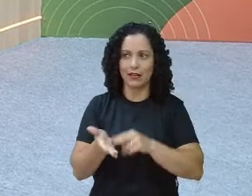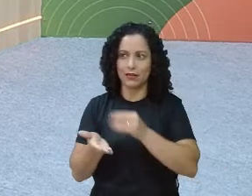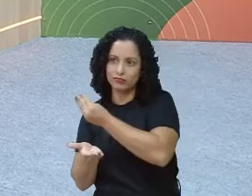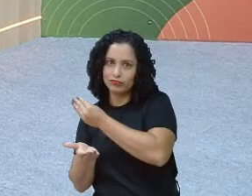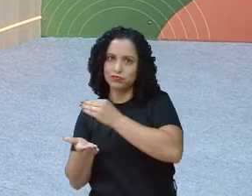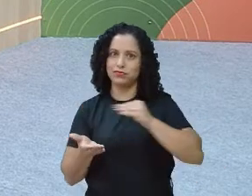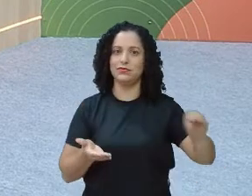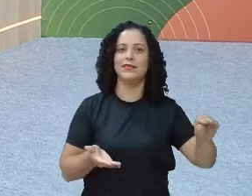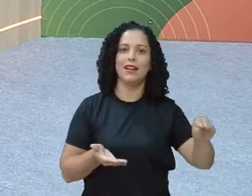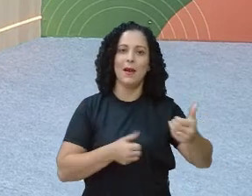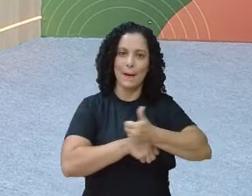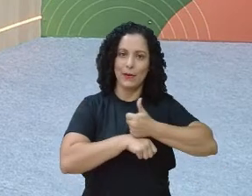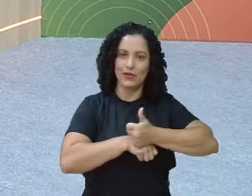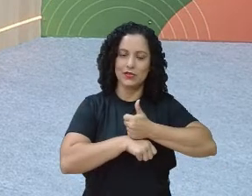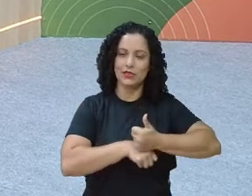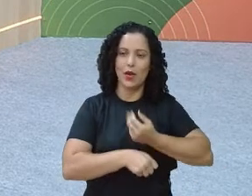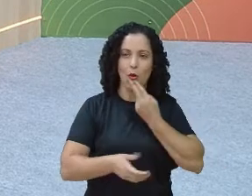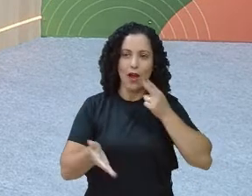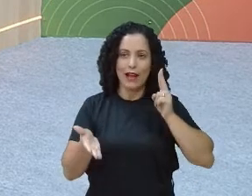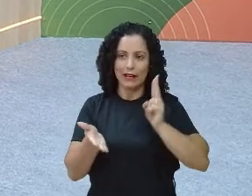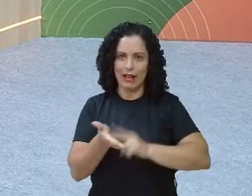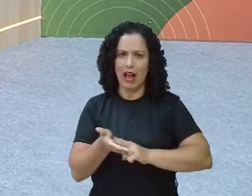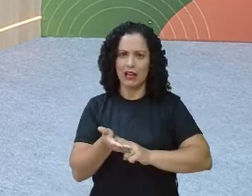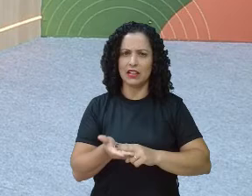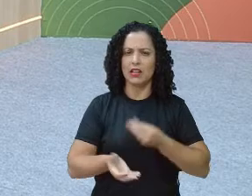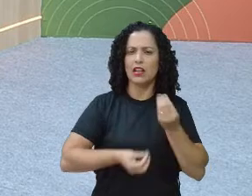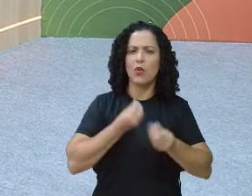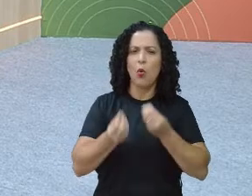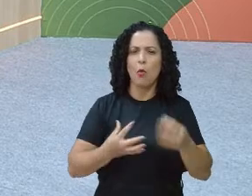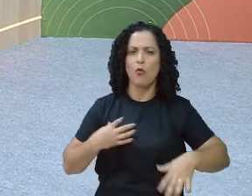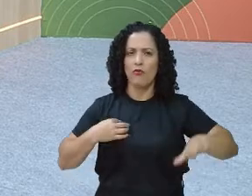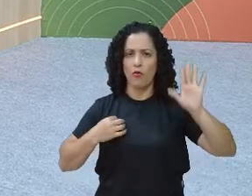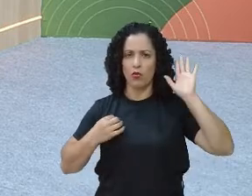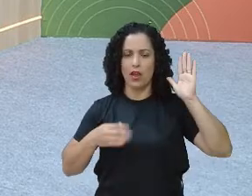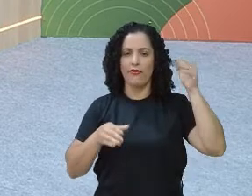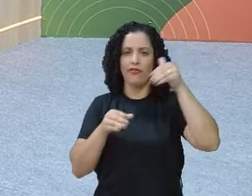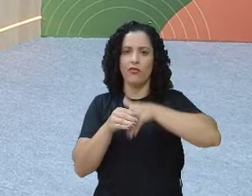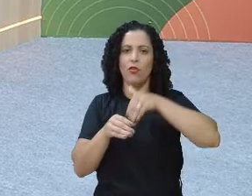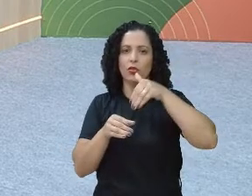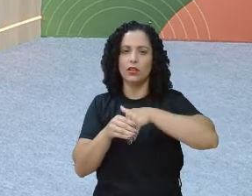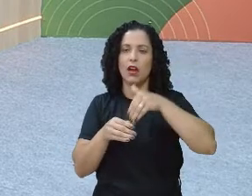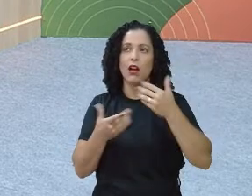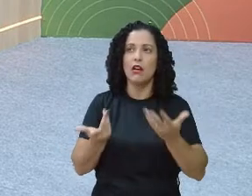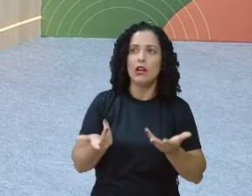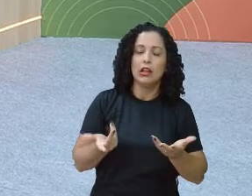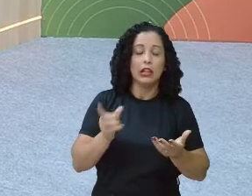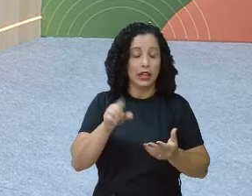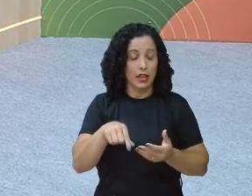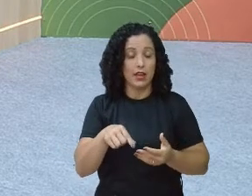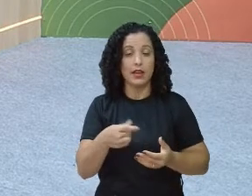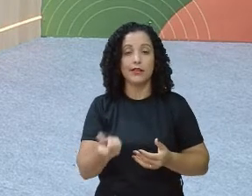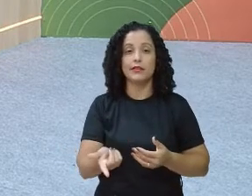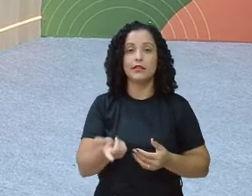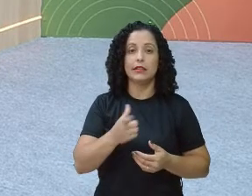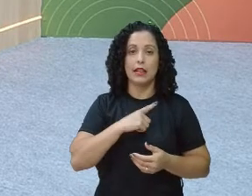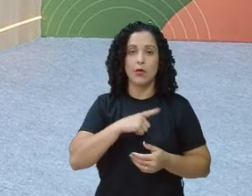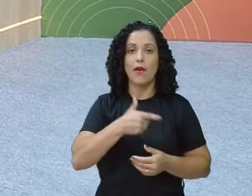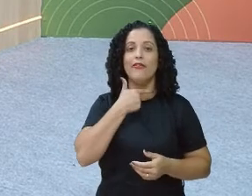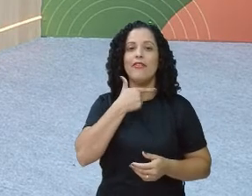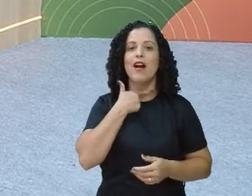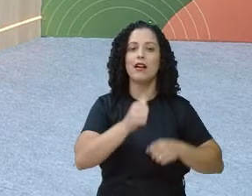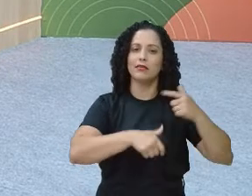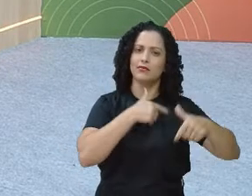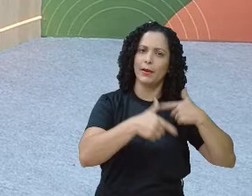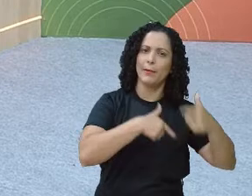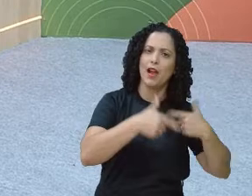você e lhe indica. Uma carta de candidatura, quando você está se candidatando a uma vaga de emprego ou uma vaga de bolsa de